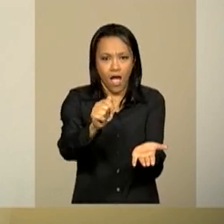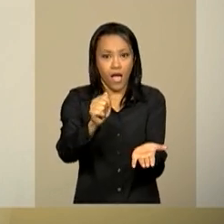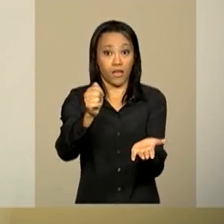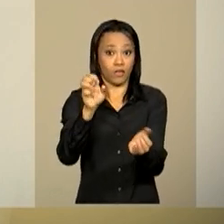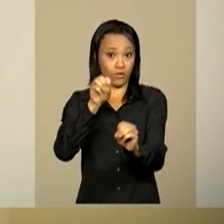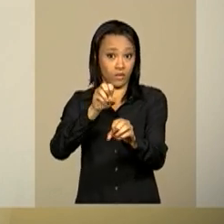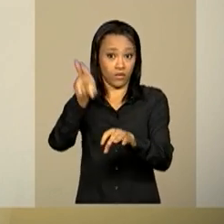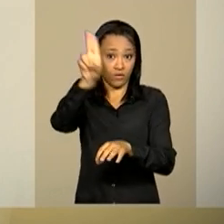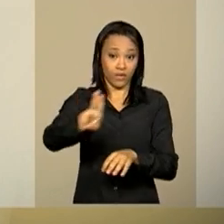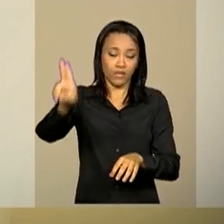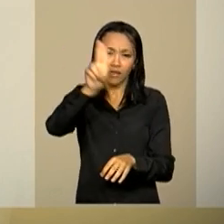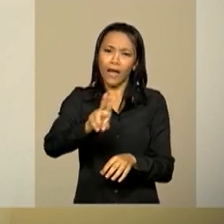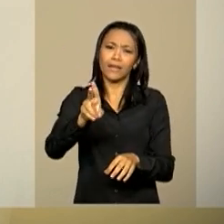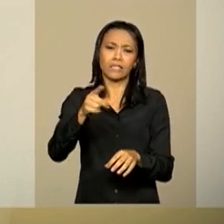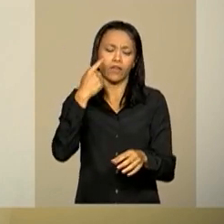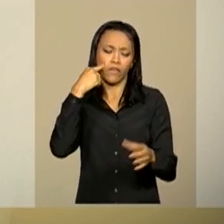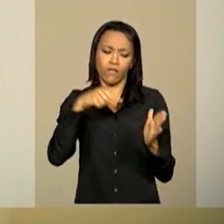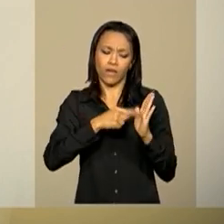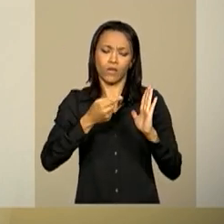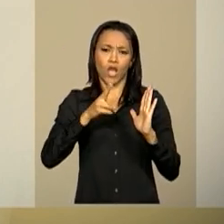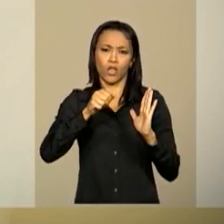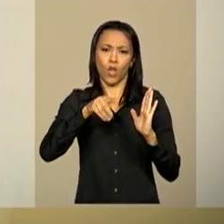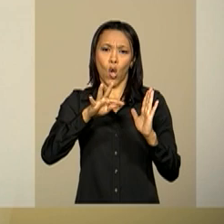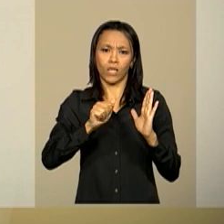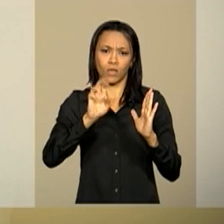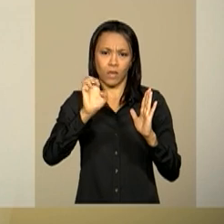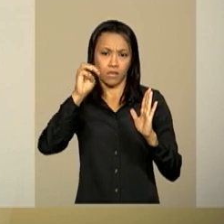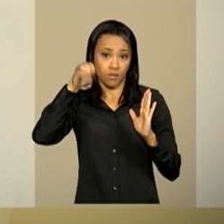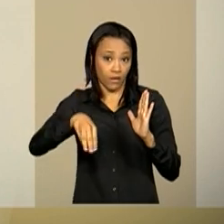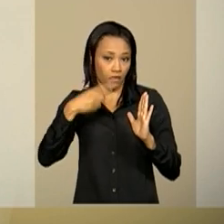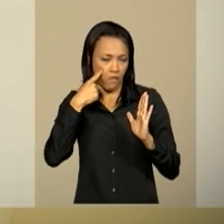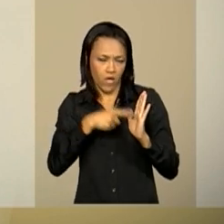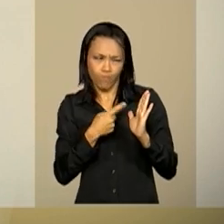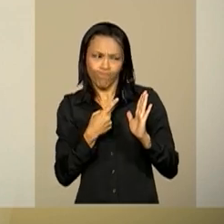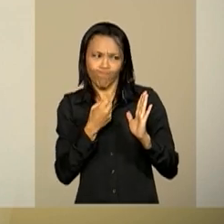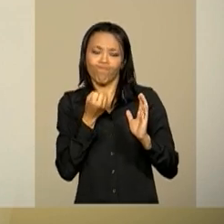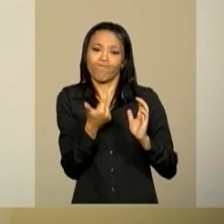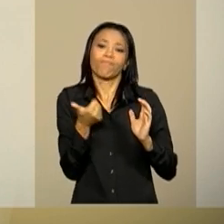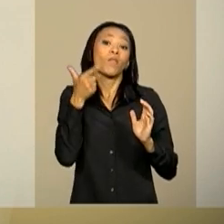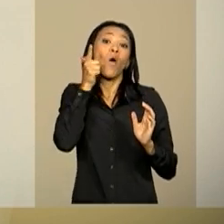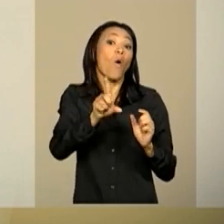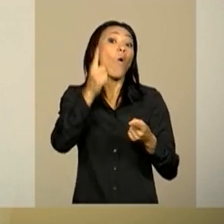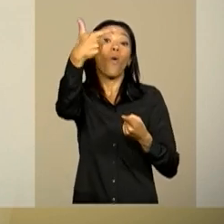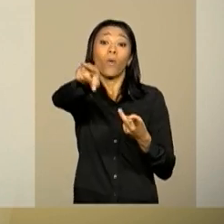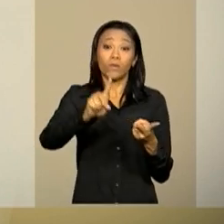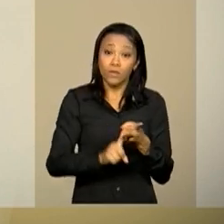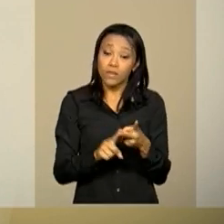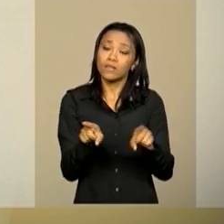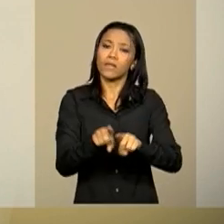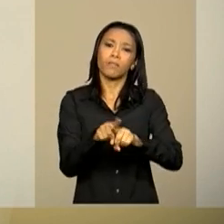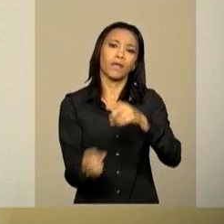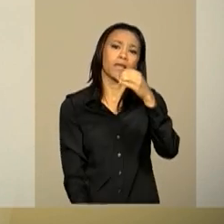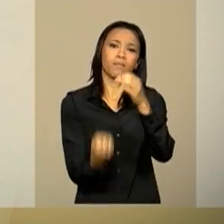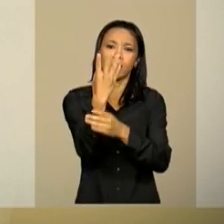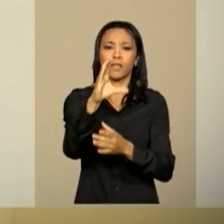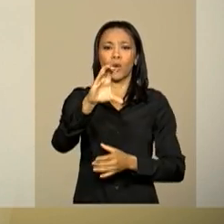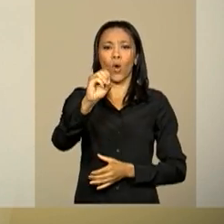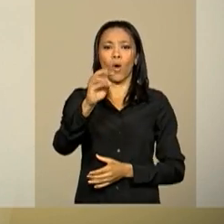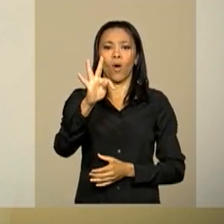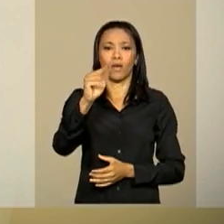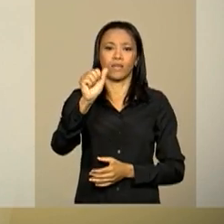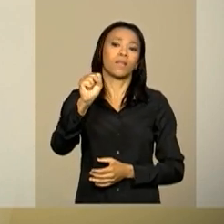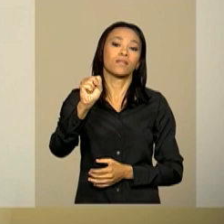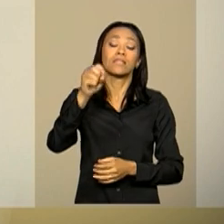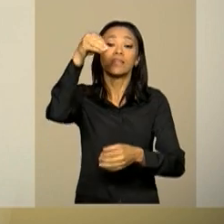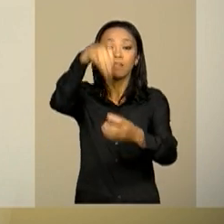superior com base na nota do ENEM outra Conquista importante Luciano foi a implantação do sistema de cotas nas